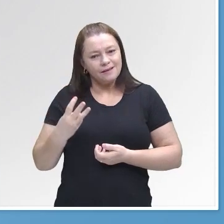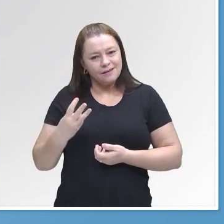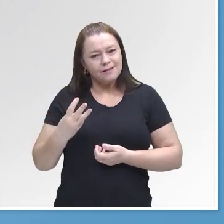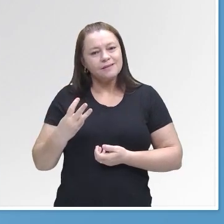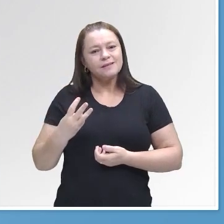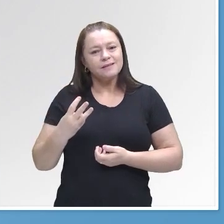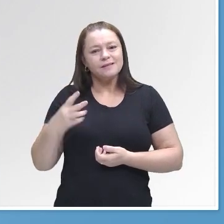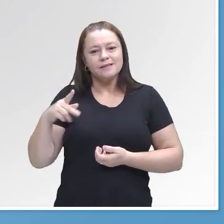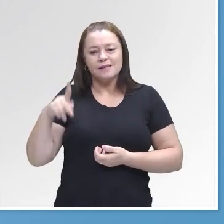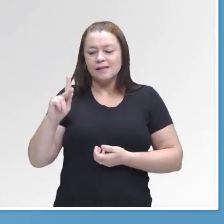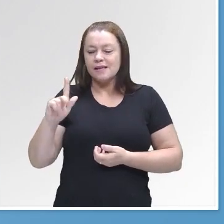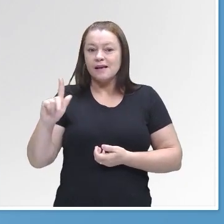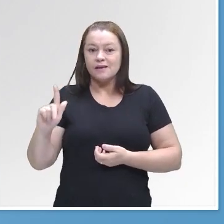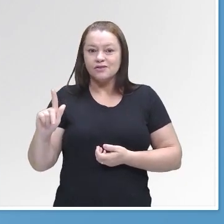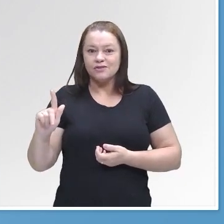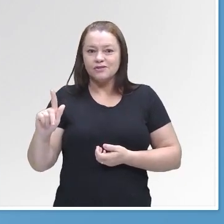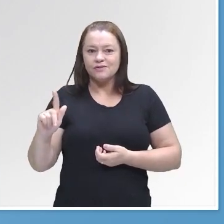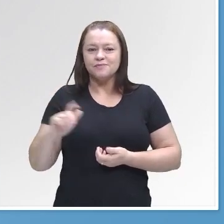3.